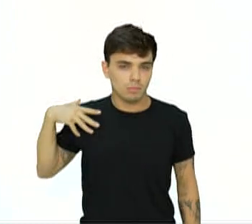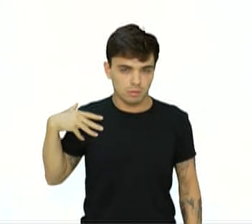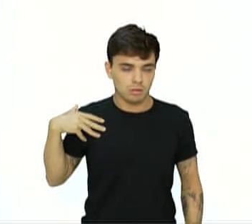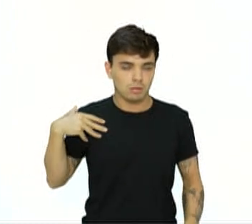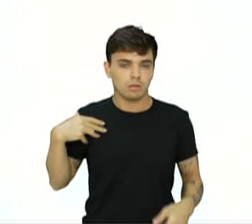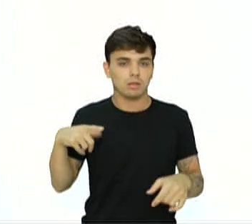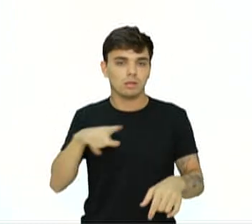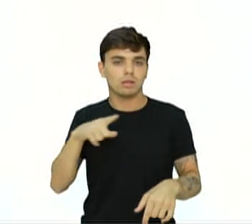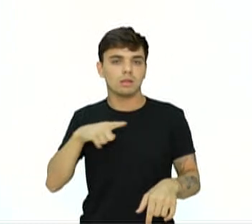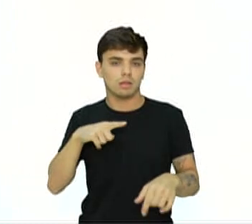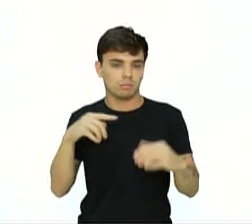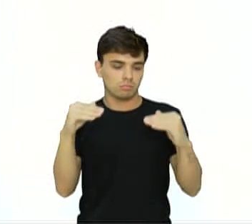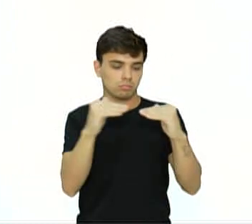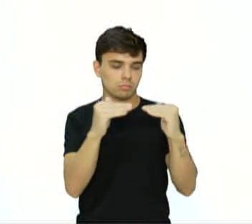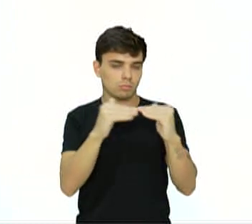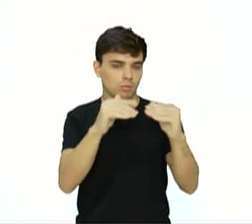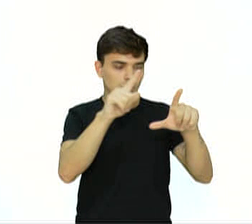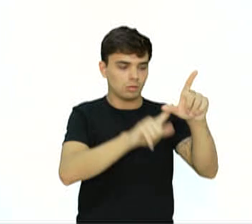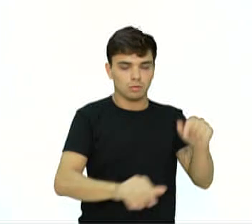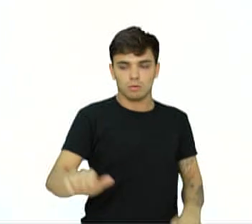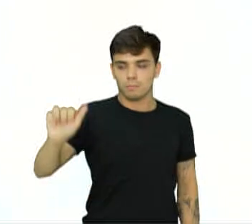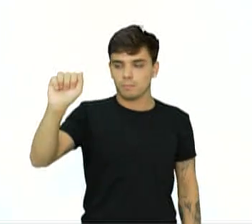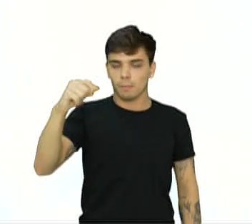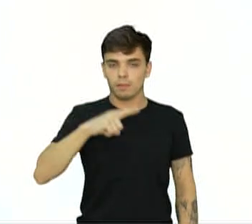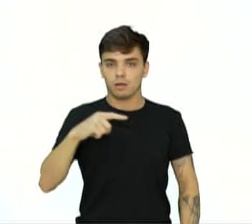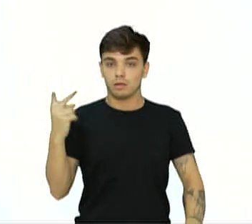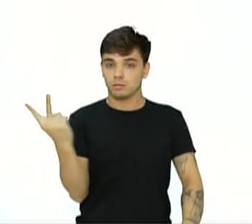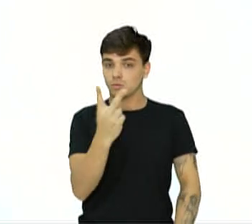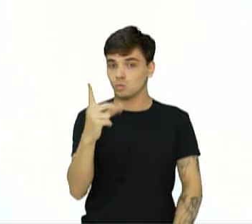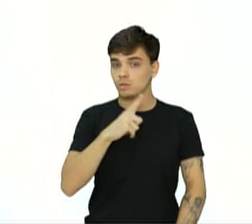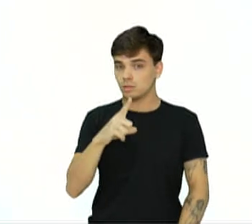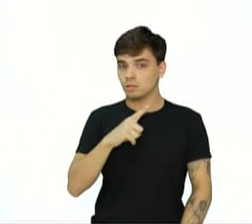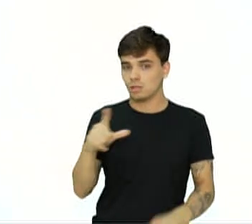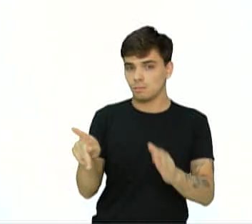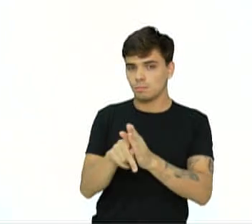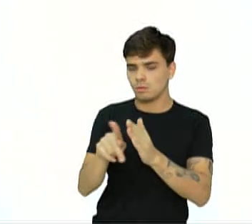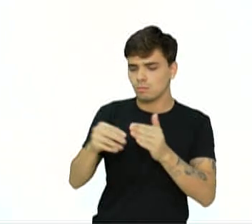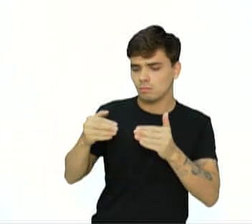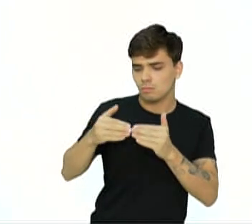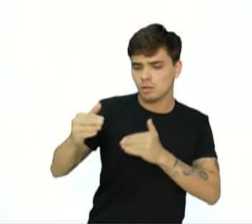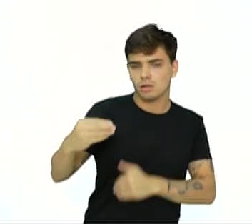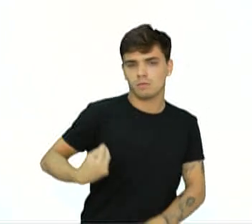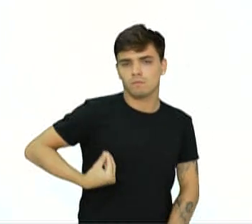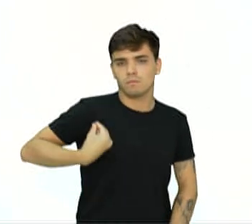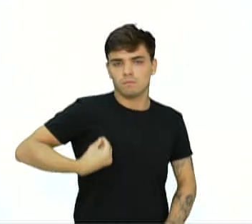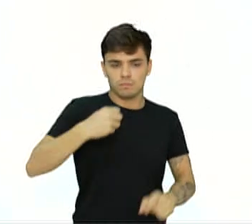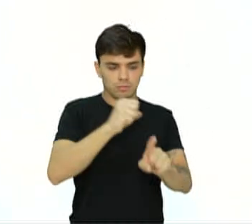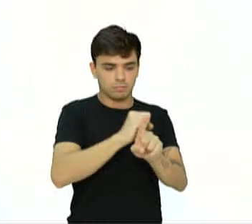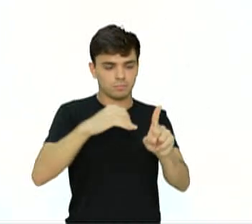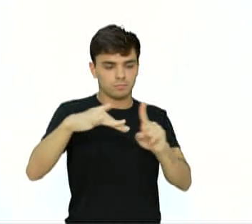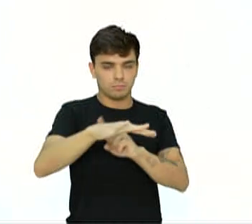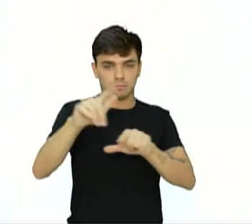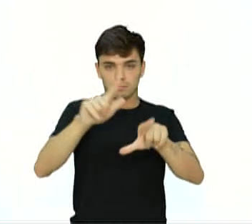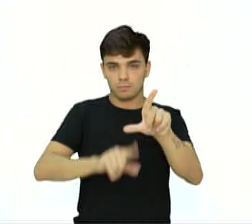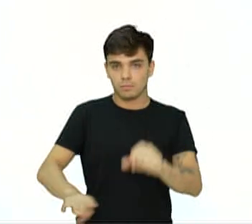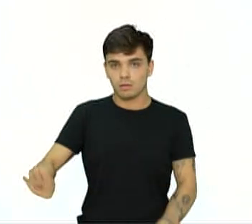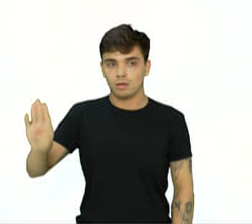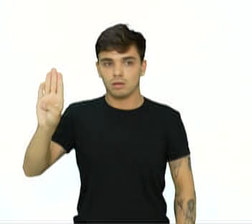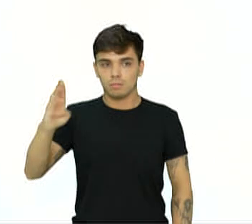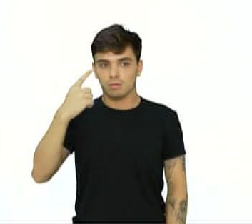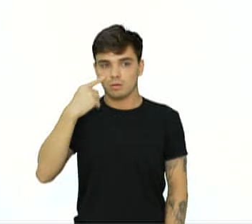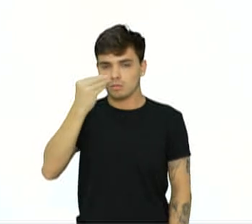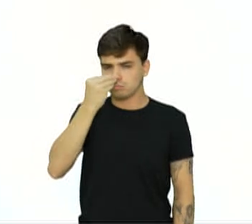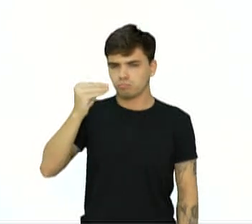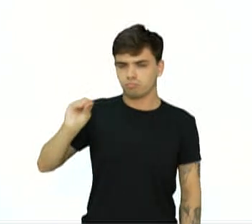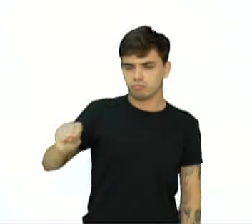comum? Opção A: ambas partem da premissa de que vivemos em sociedade. Opção B: